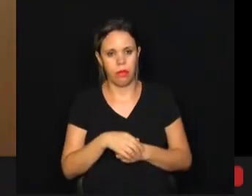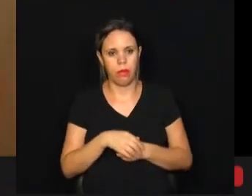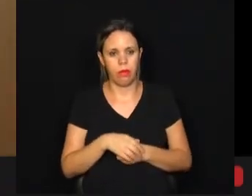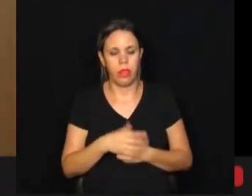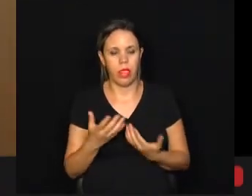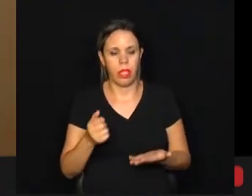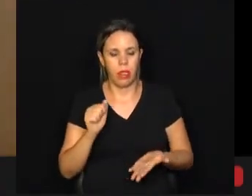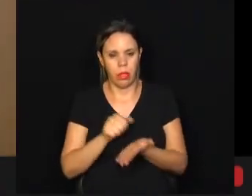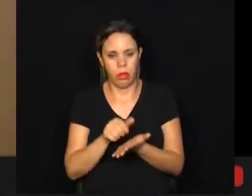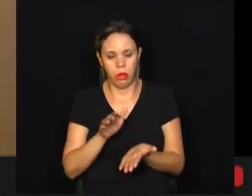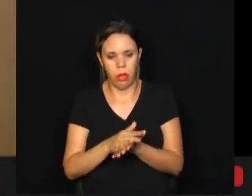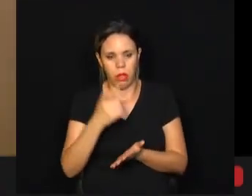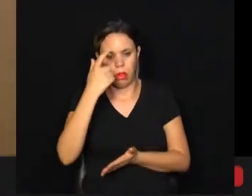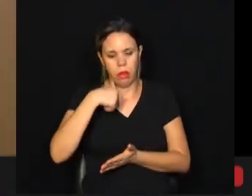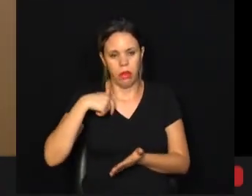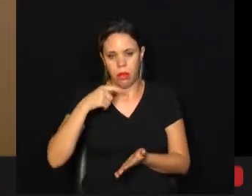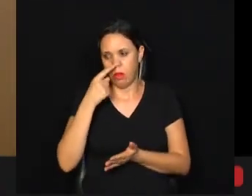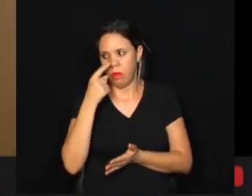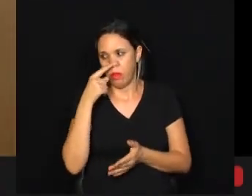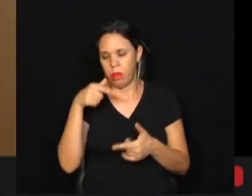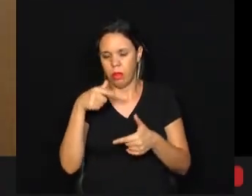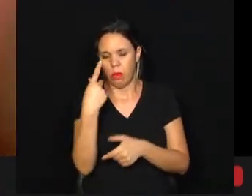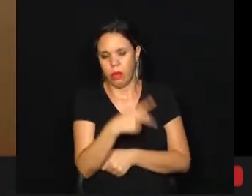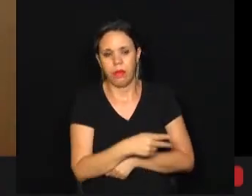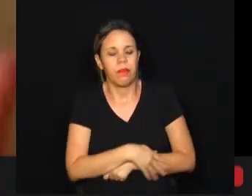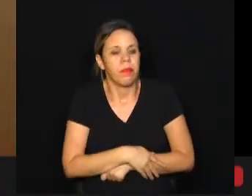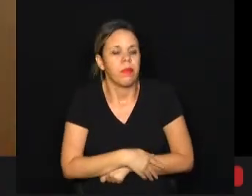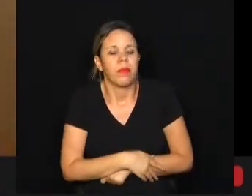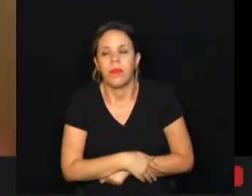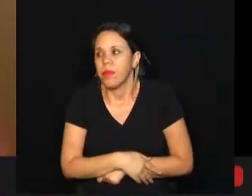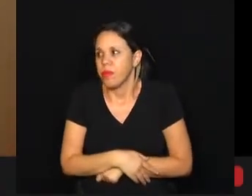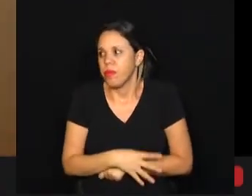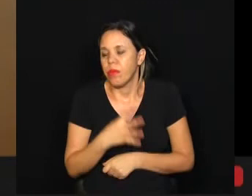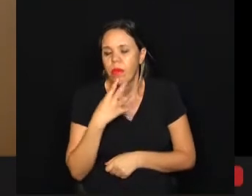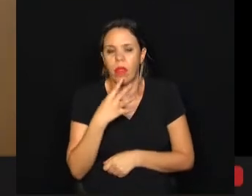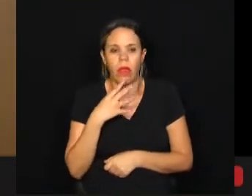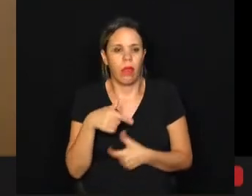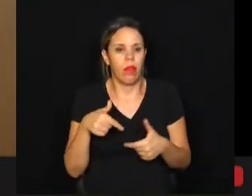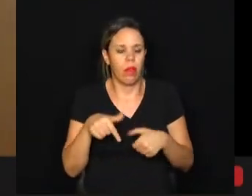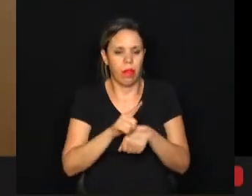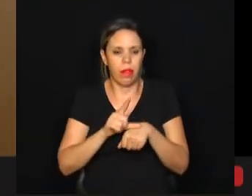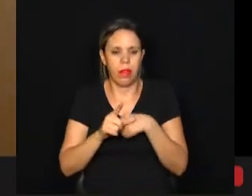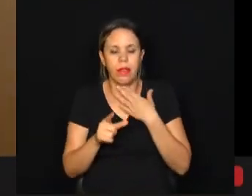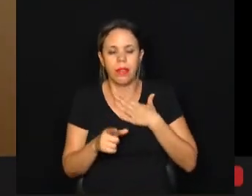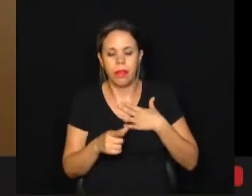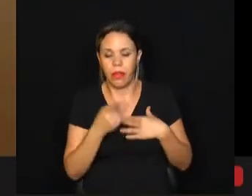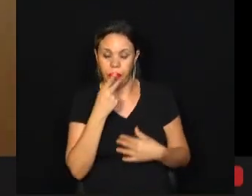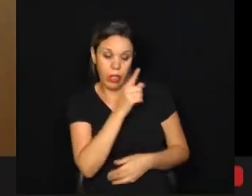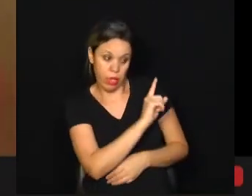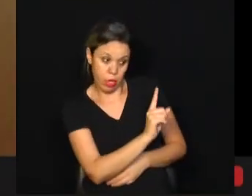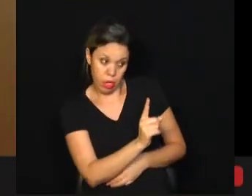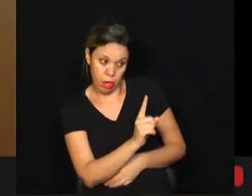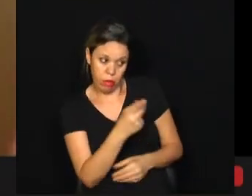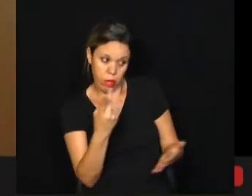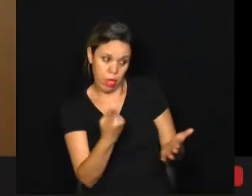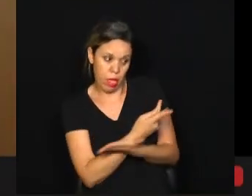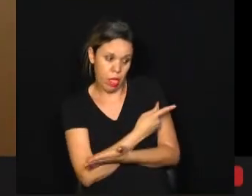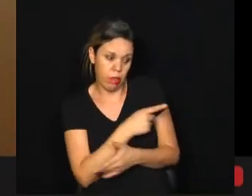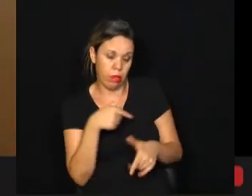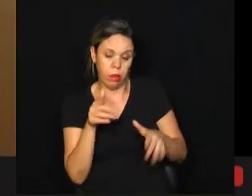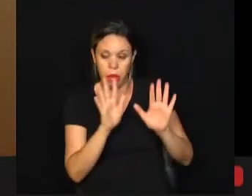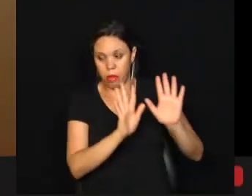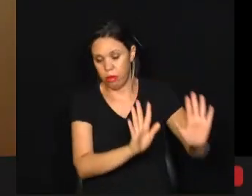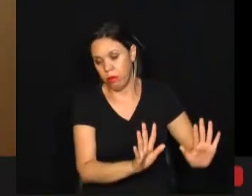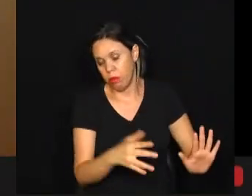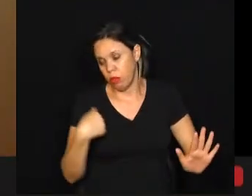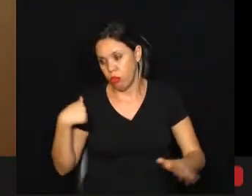disse: você interferiu no meu trabalho. E eu, que conheço um pouquinho da legislação, pude dizer: não, o senhor está equivocado, o seu trabalho está aí, nós